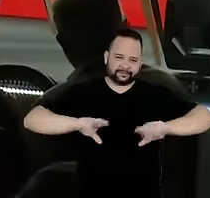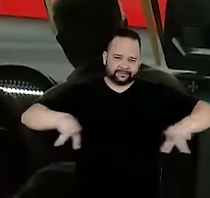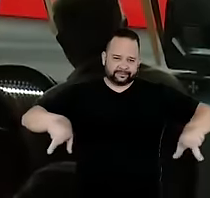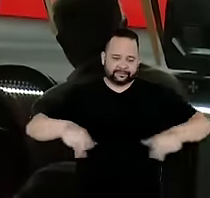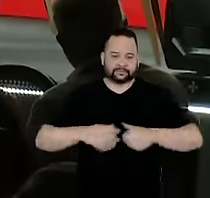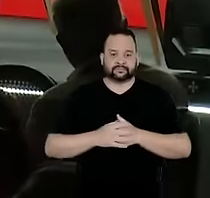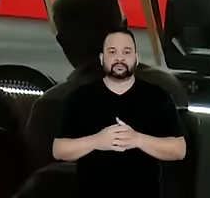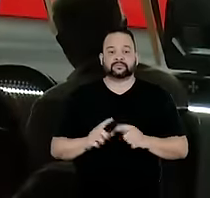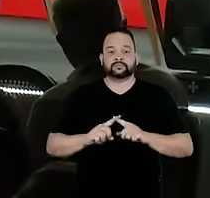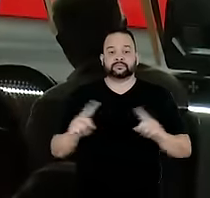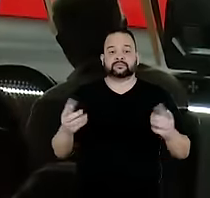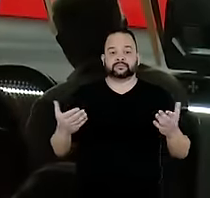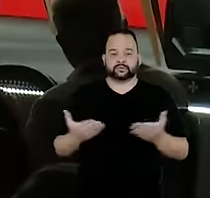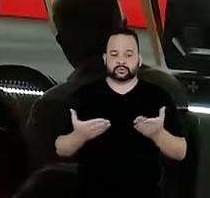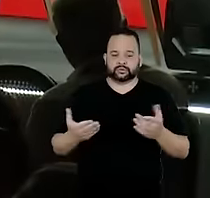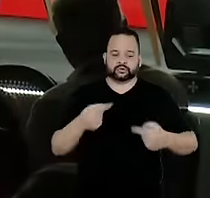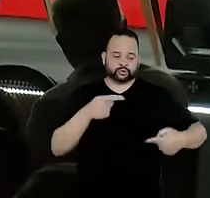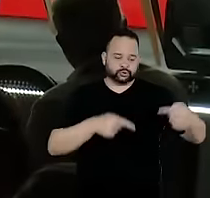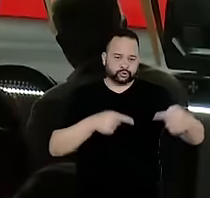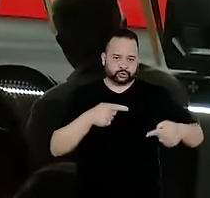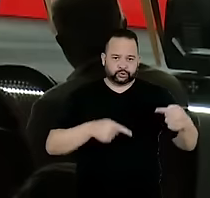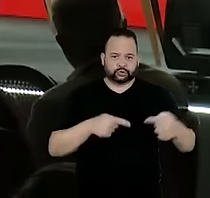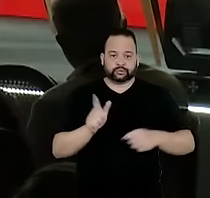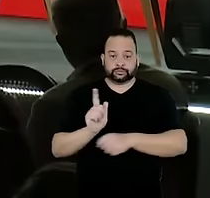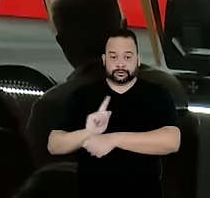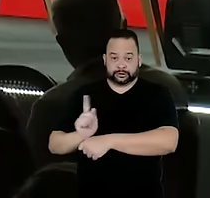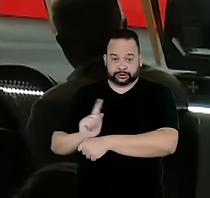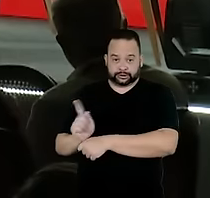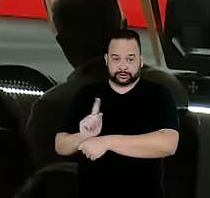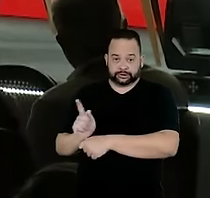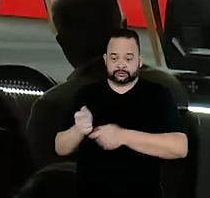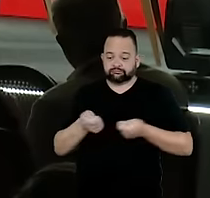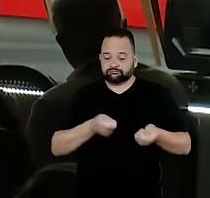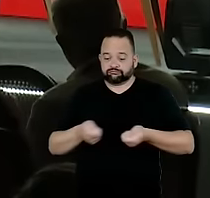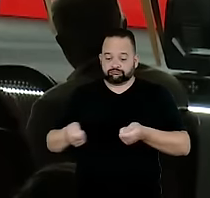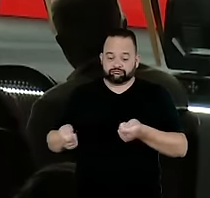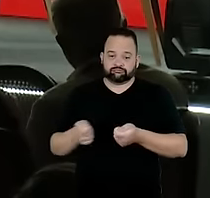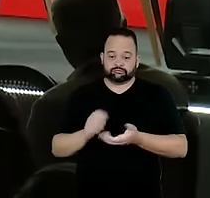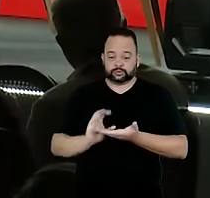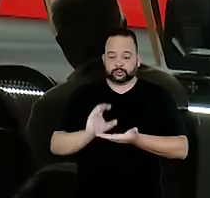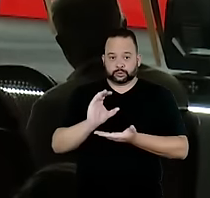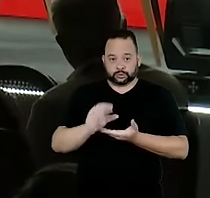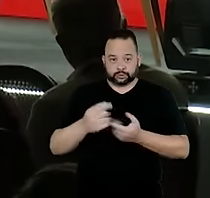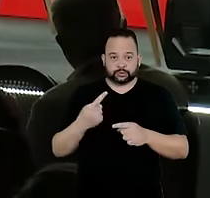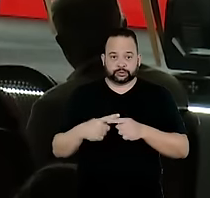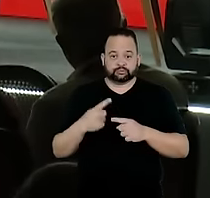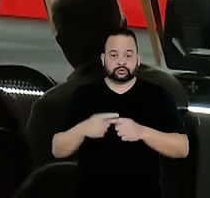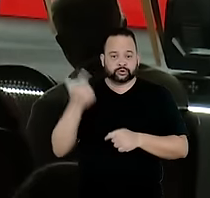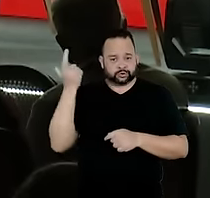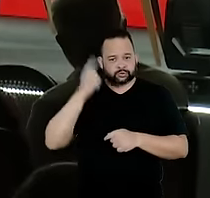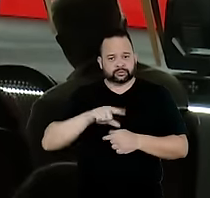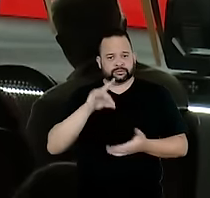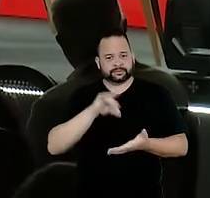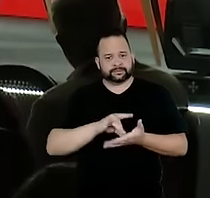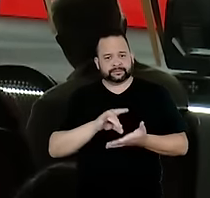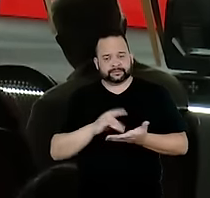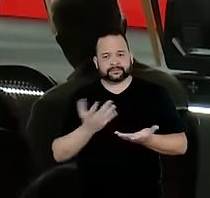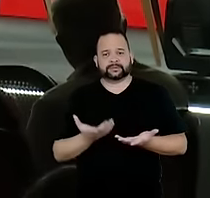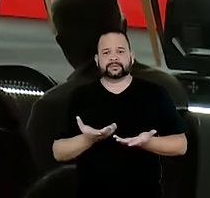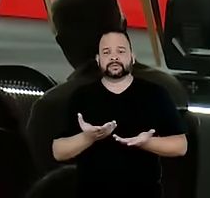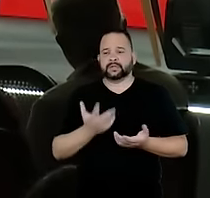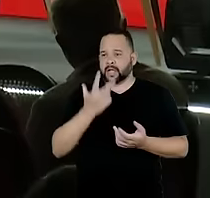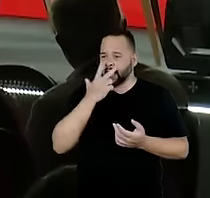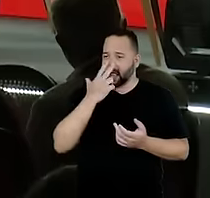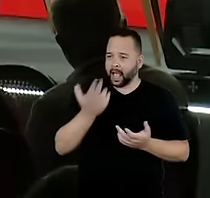tem falado muito sobre a gestão ativa do crédito é isso porque você consegue de fato Em alguns momentos que você acha que o spread ou o prêmio não